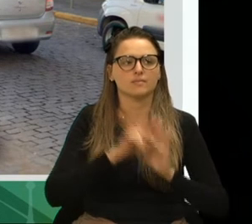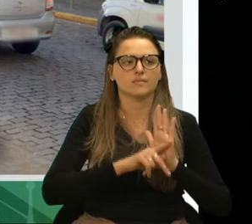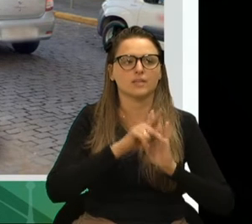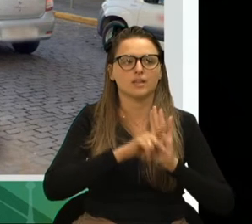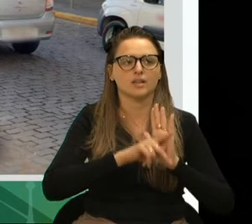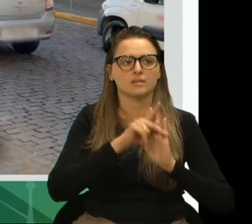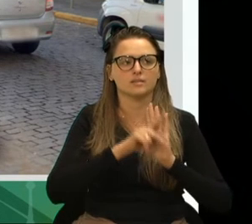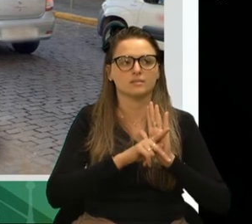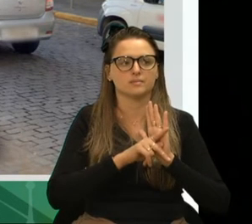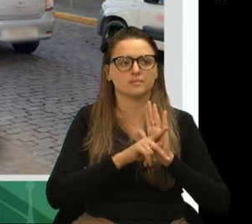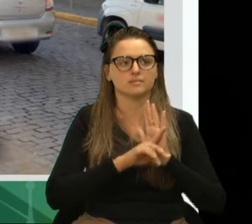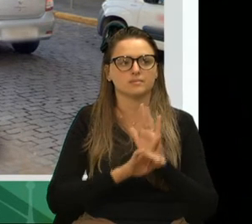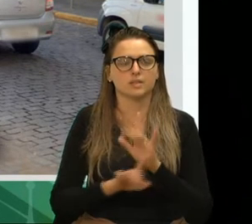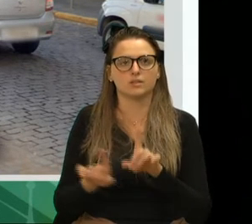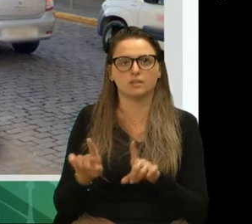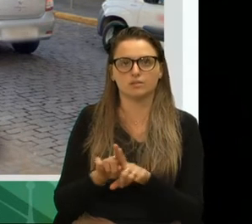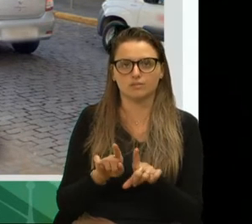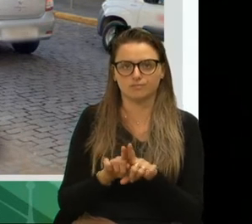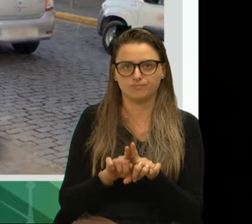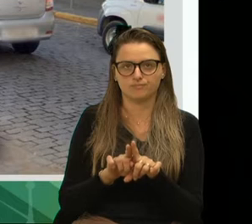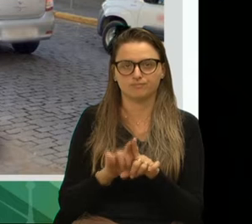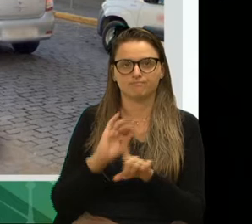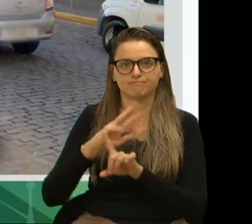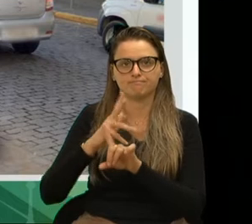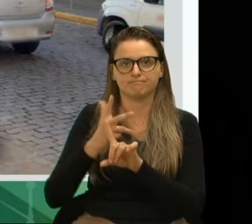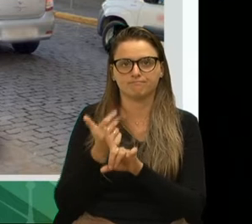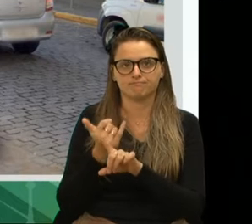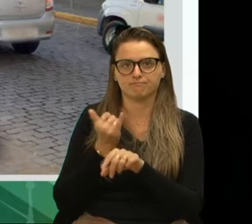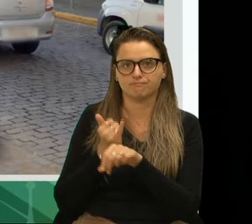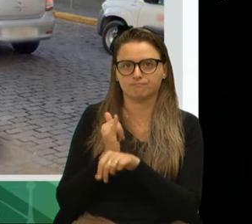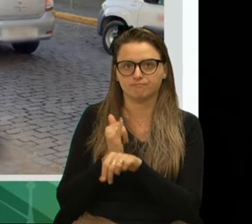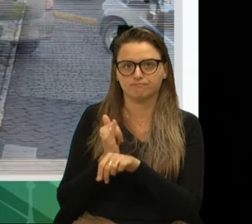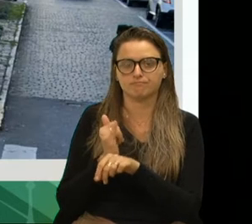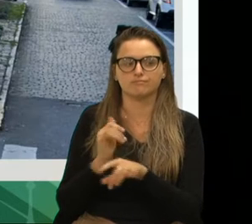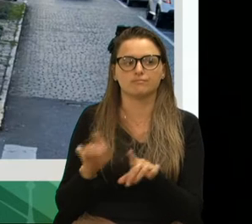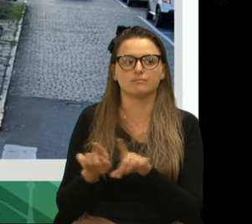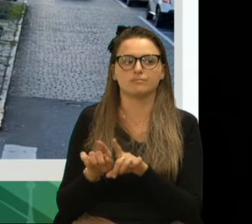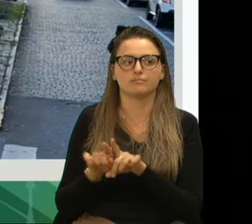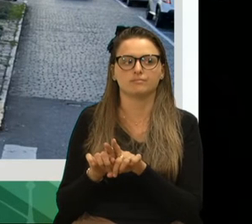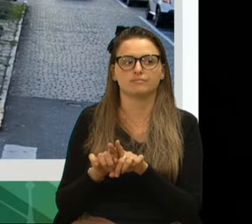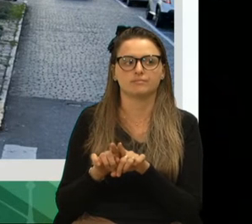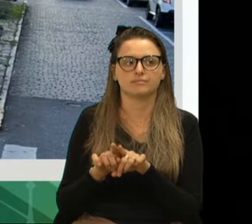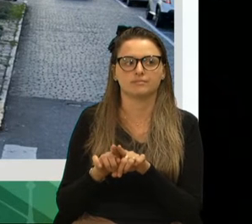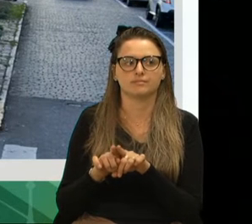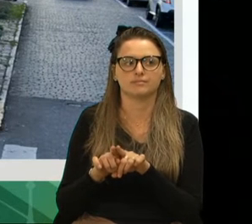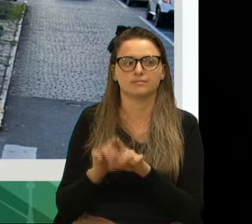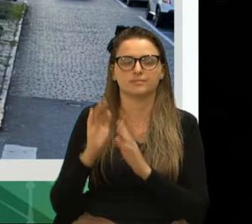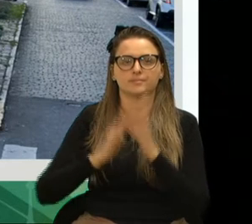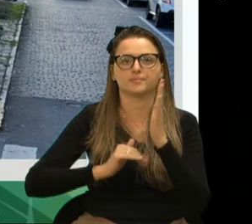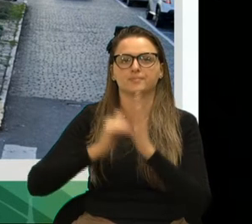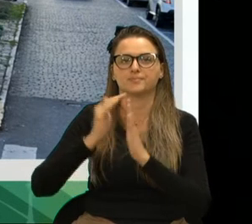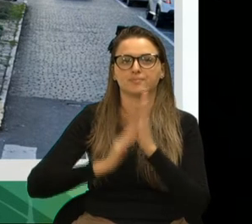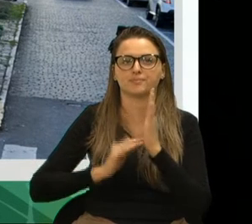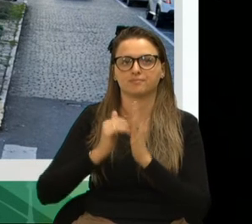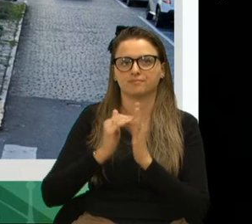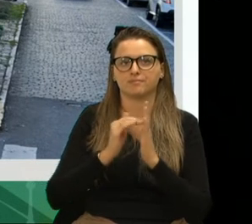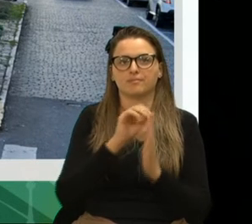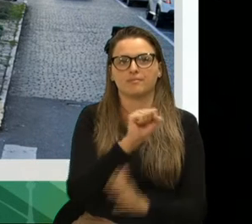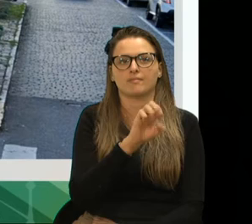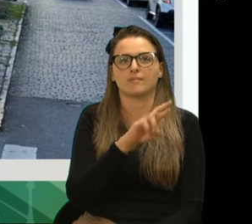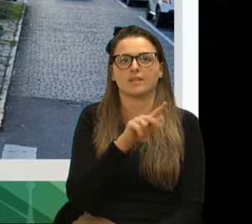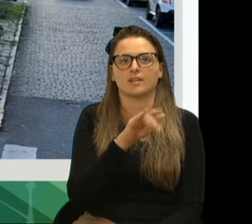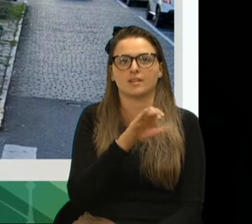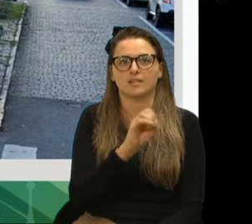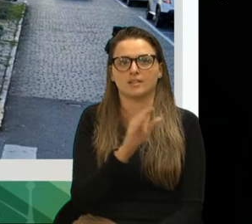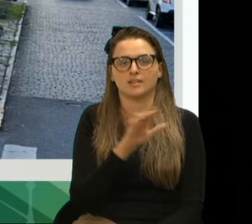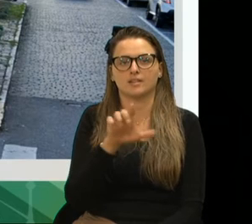é um dos grandes valores que trabalha com a arte em metal. Tem que estar presente também. Né? Pintura em tela, Sérgio